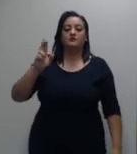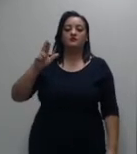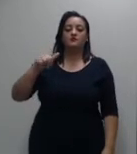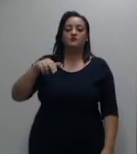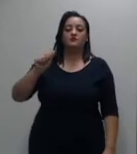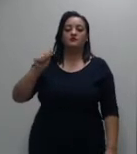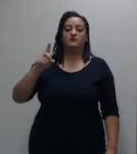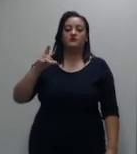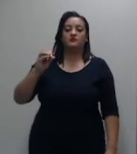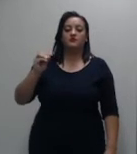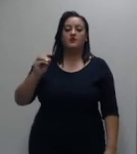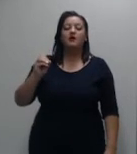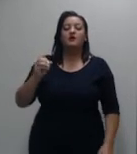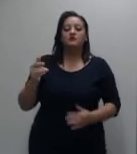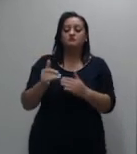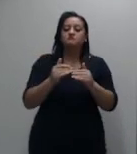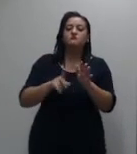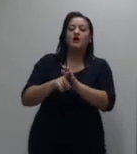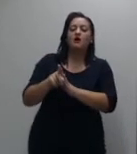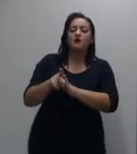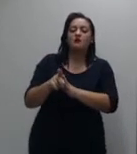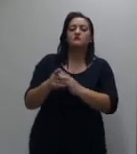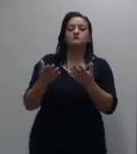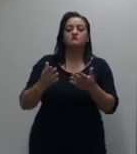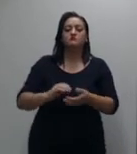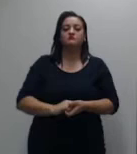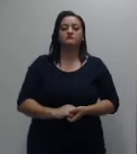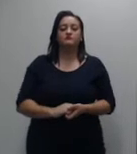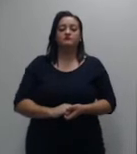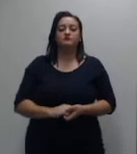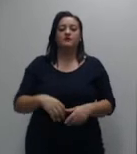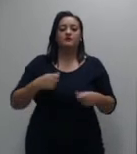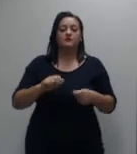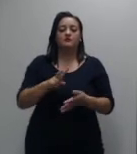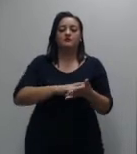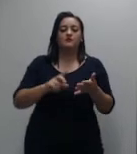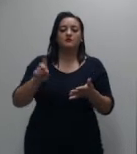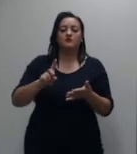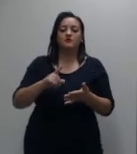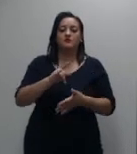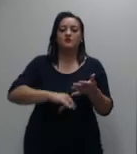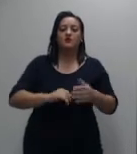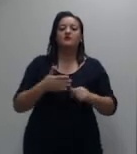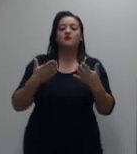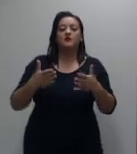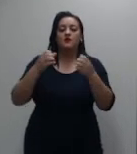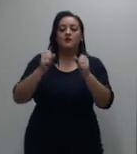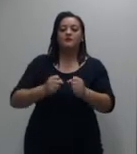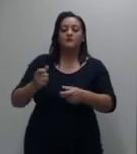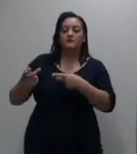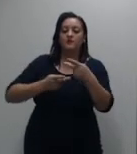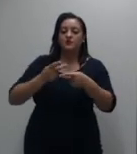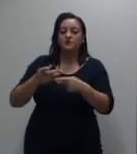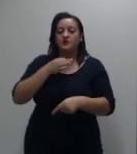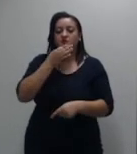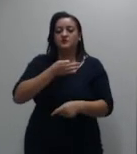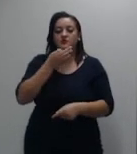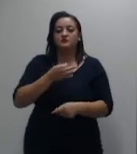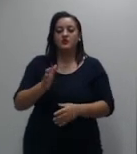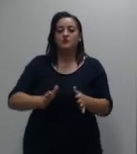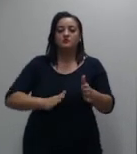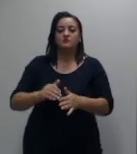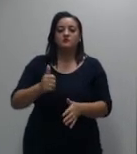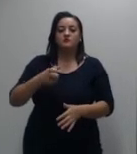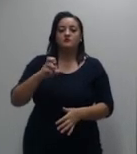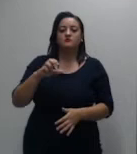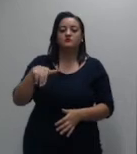acordo houveram no chão e acorda ele acorda já dispensa do relatório Então passa a palavra para sustentação oral no tempo and